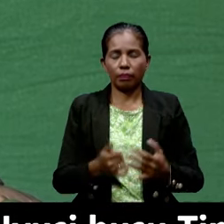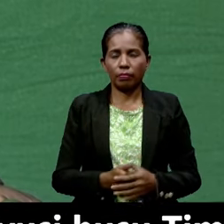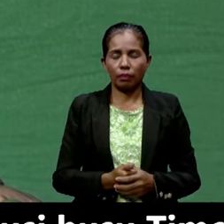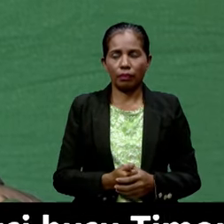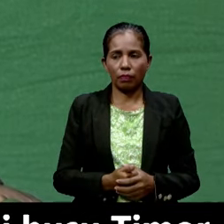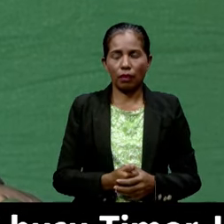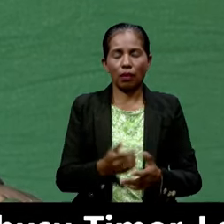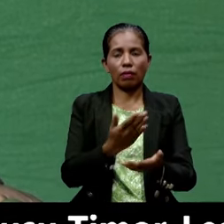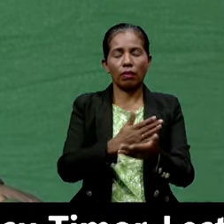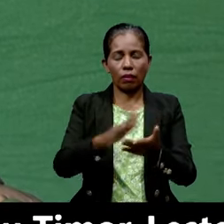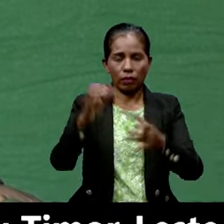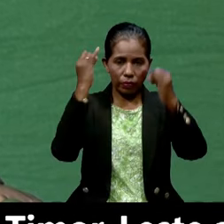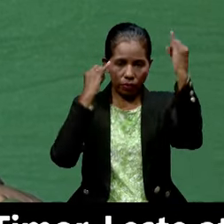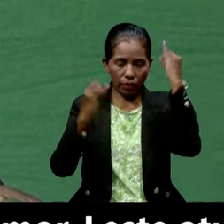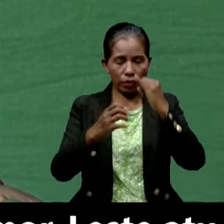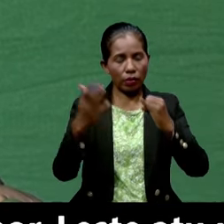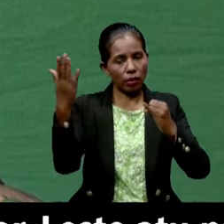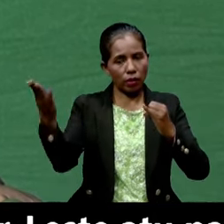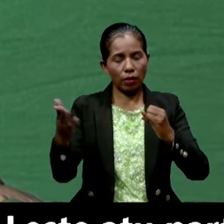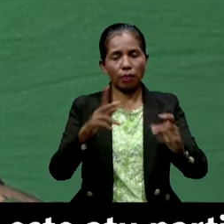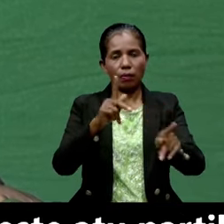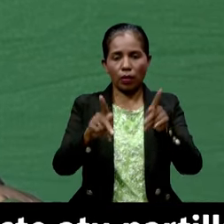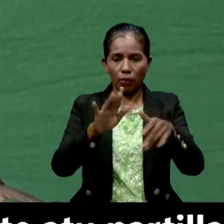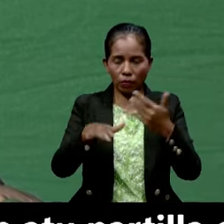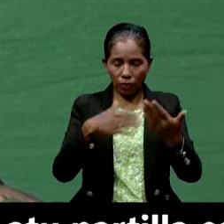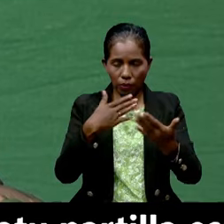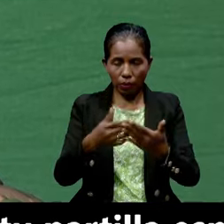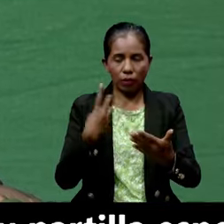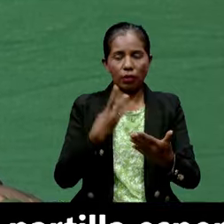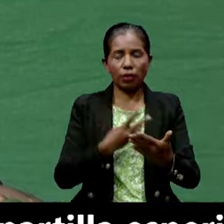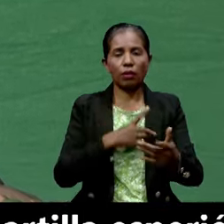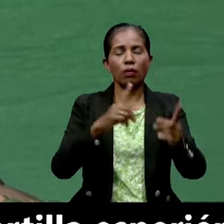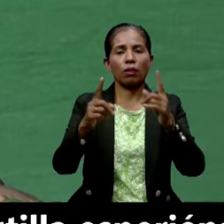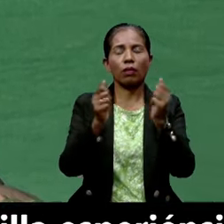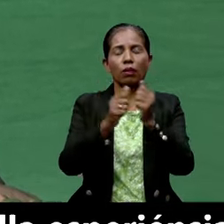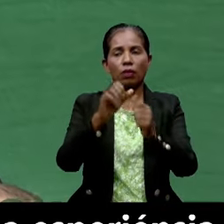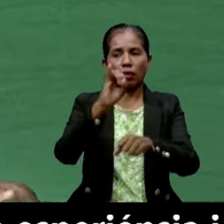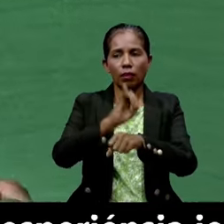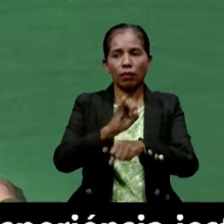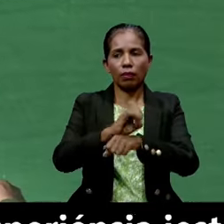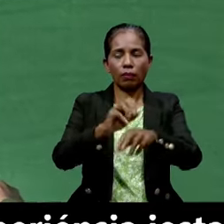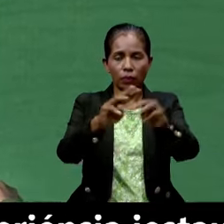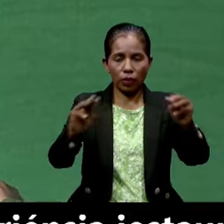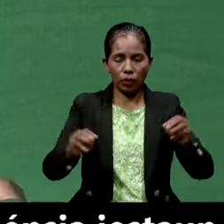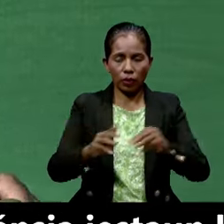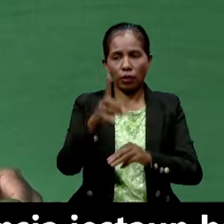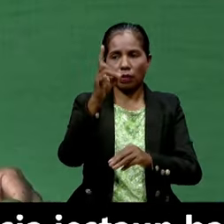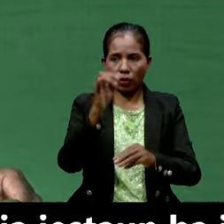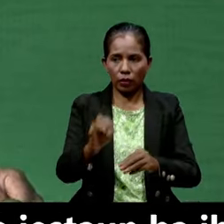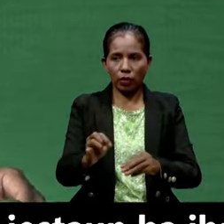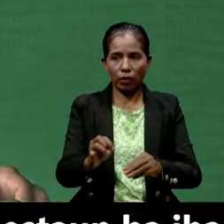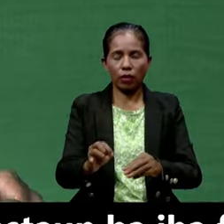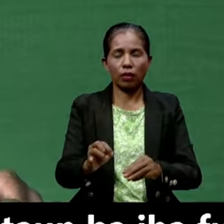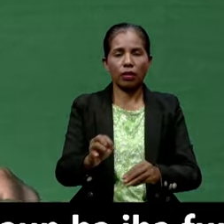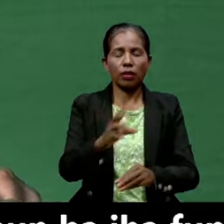Consolida a craic. Passará na Sira e está correndo na fata nossa igreja. Município de Liruniao tem um padre paro com